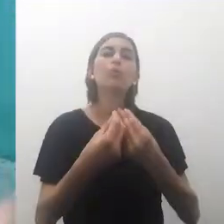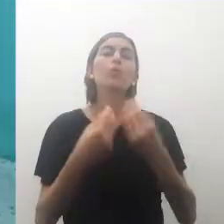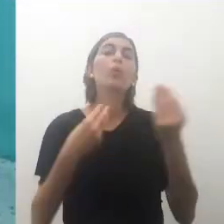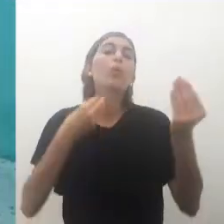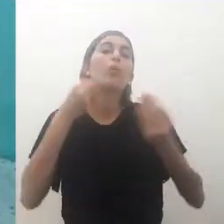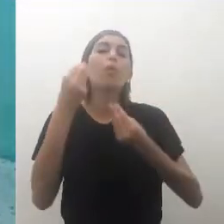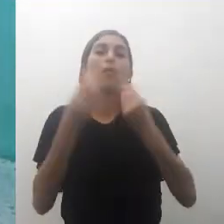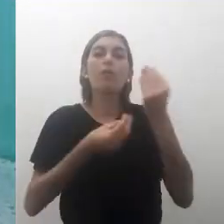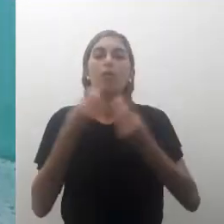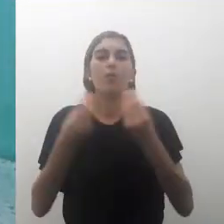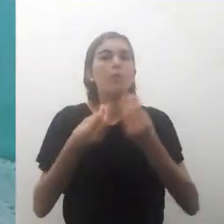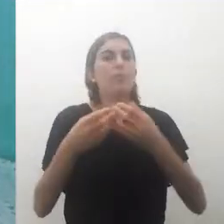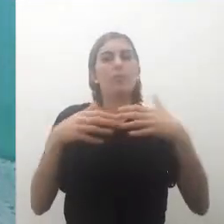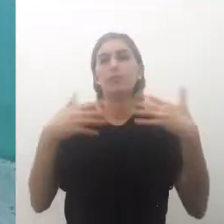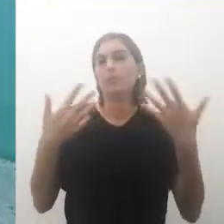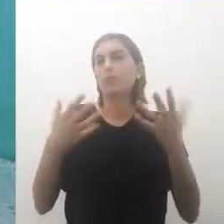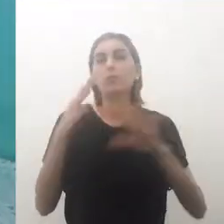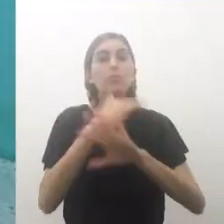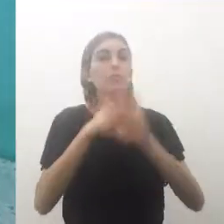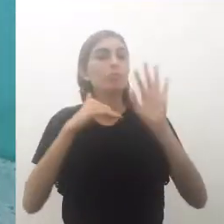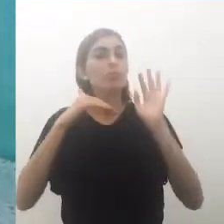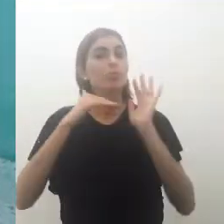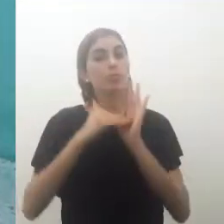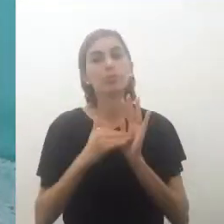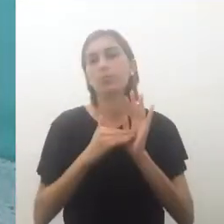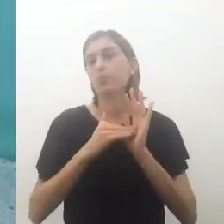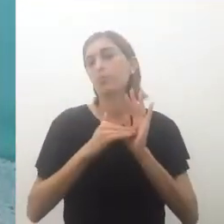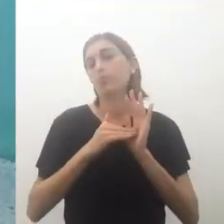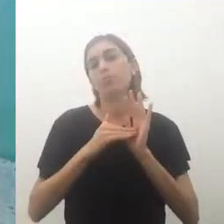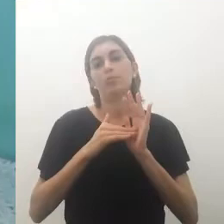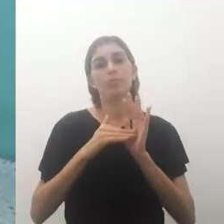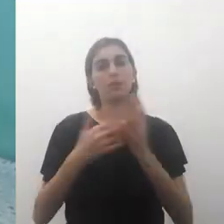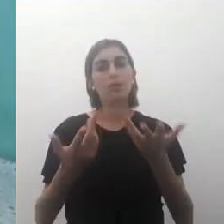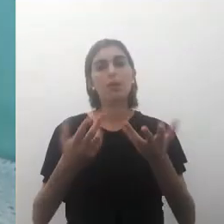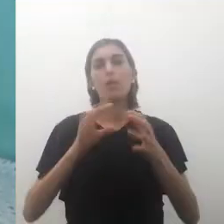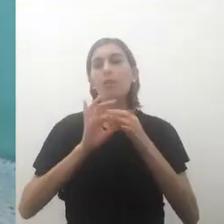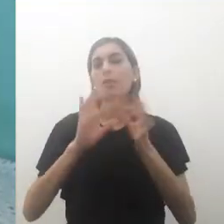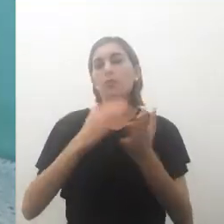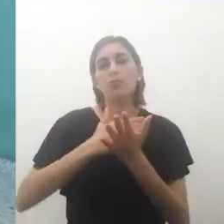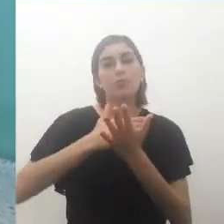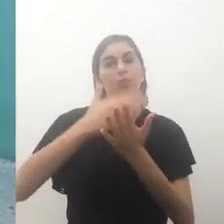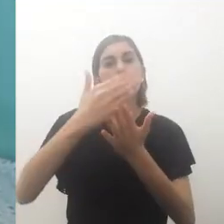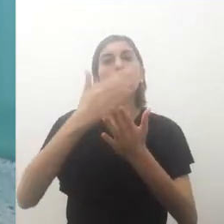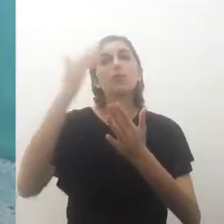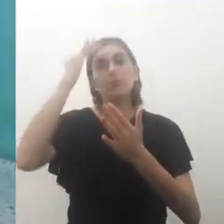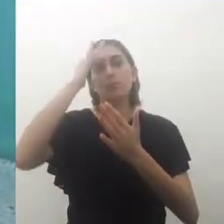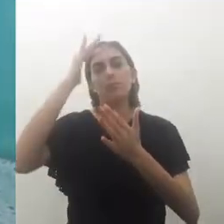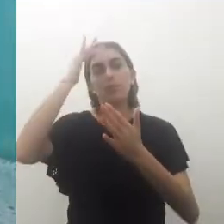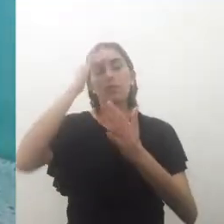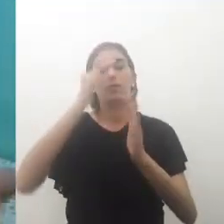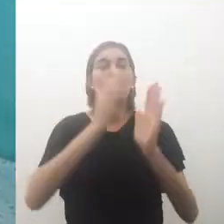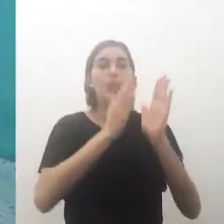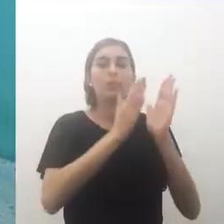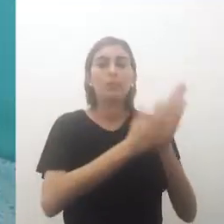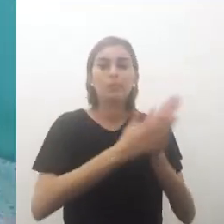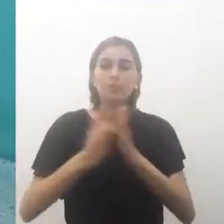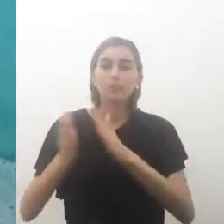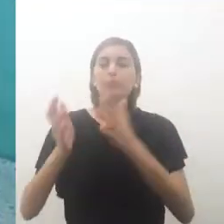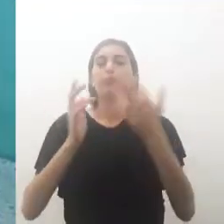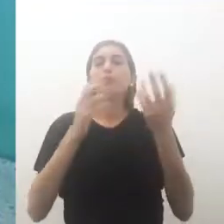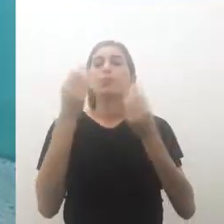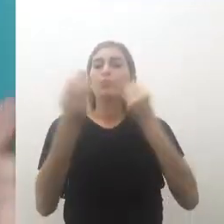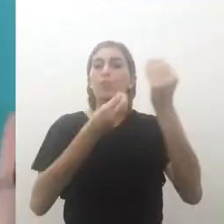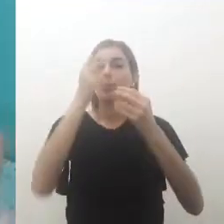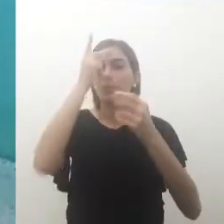tudo entra de que forma? Em tudo, cara, em tudo. Desde o início de compreender a organização